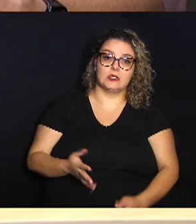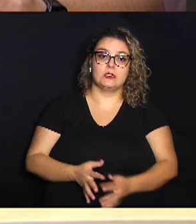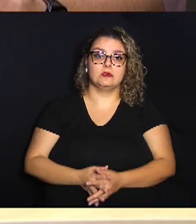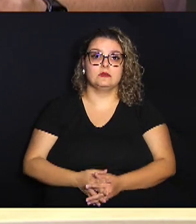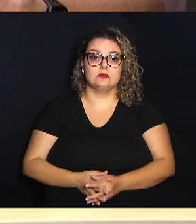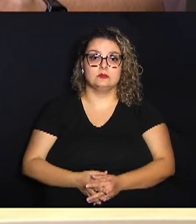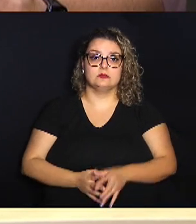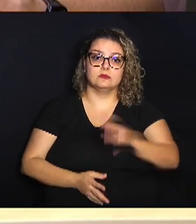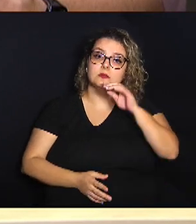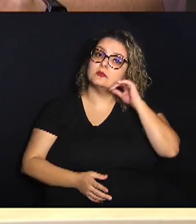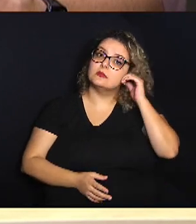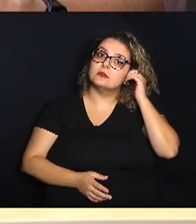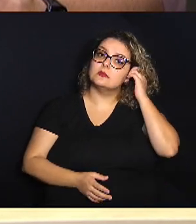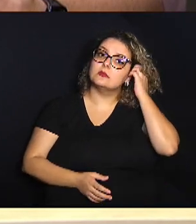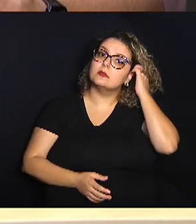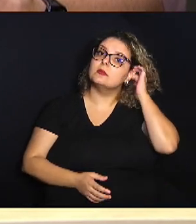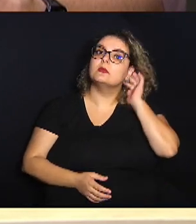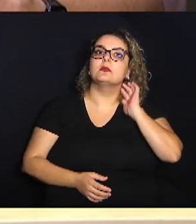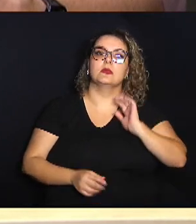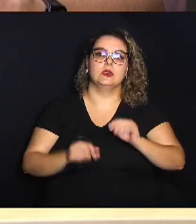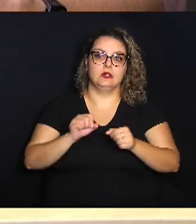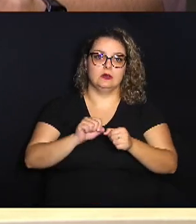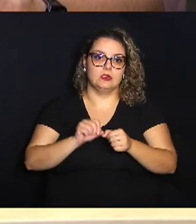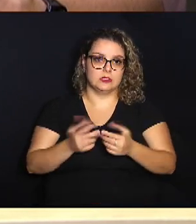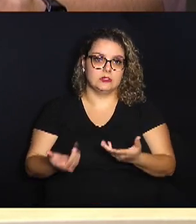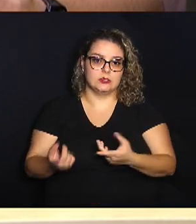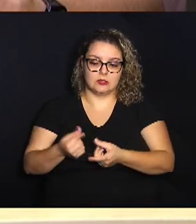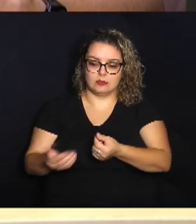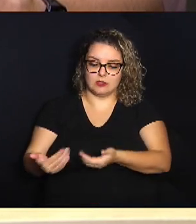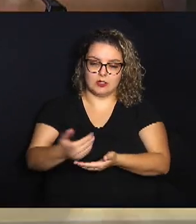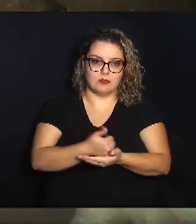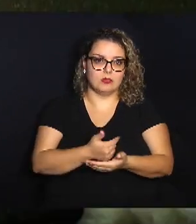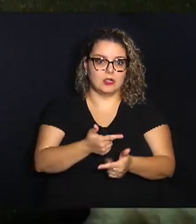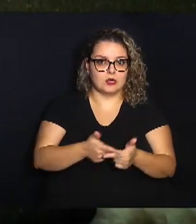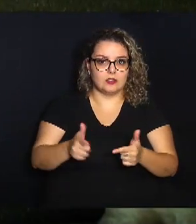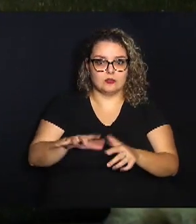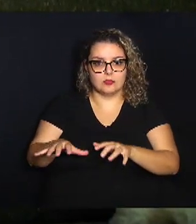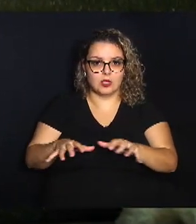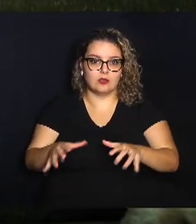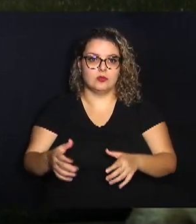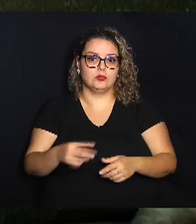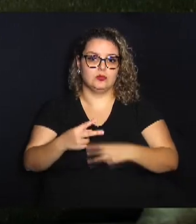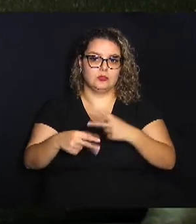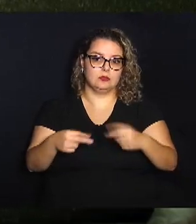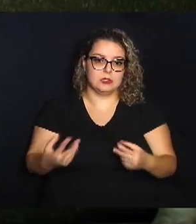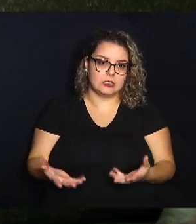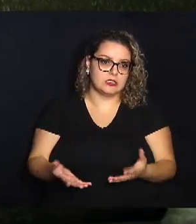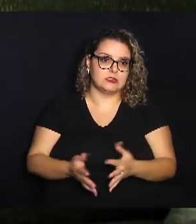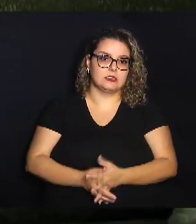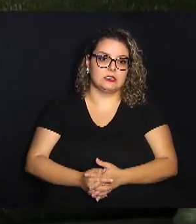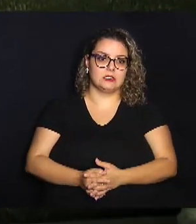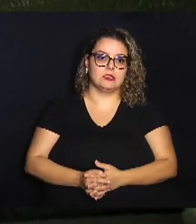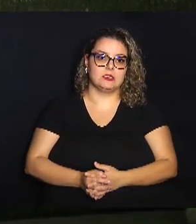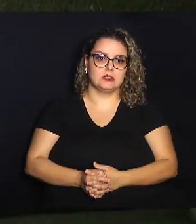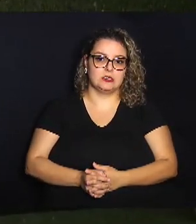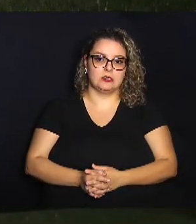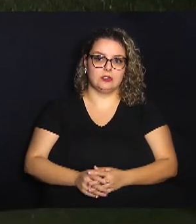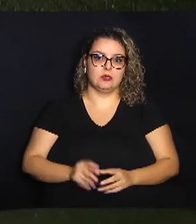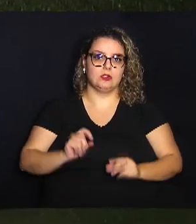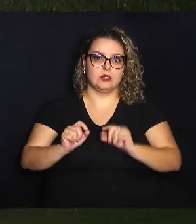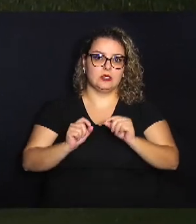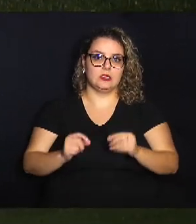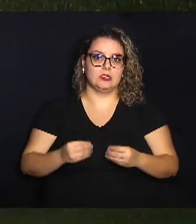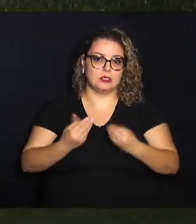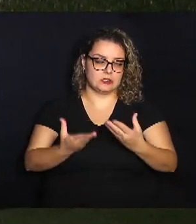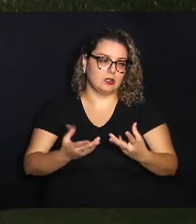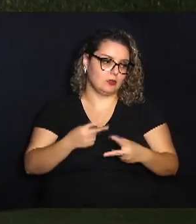fazerem de fato um pool ali, cada um dividir uma parte do que cada um dá um presente,